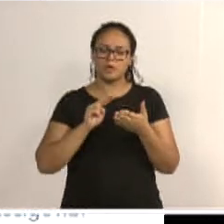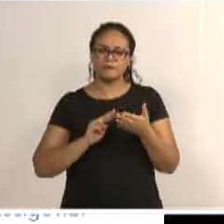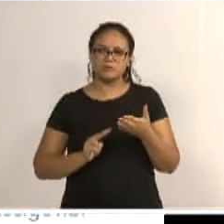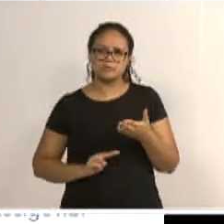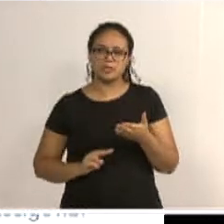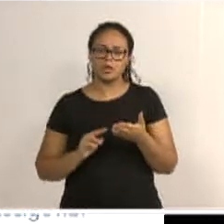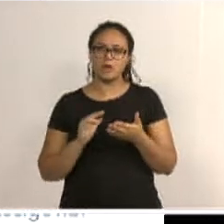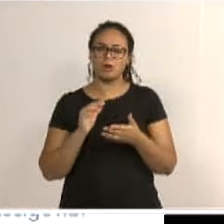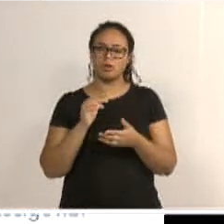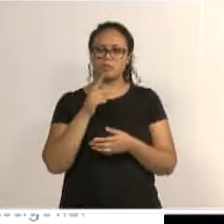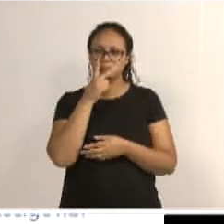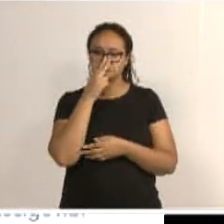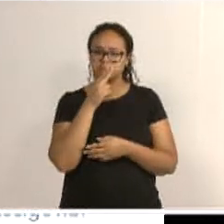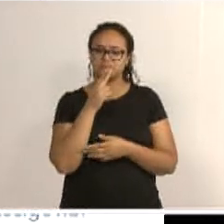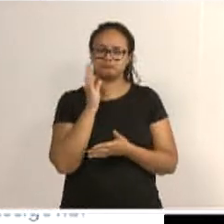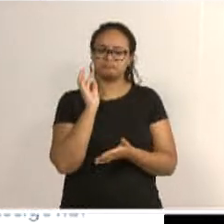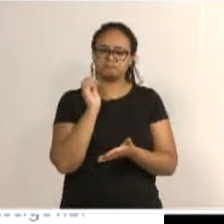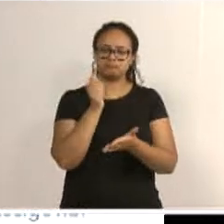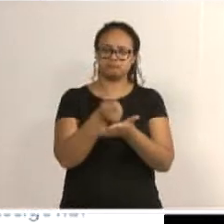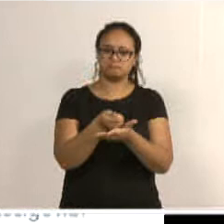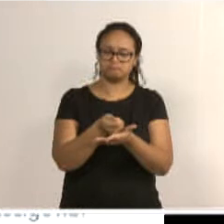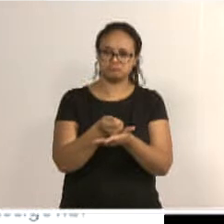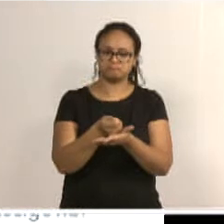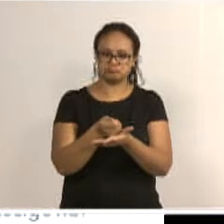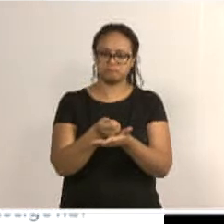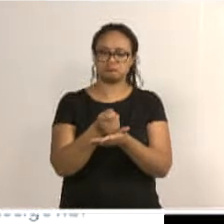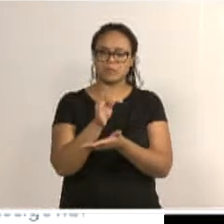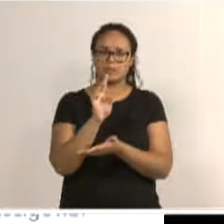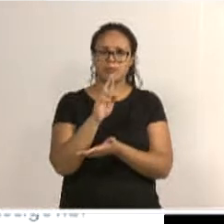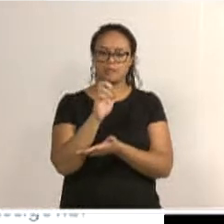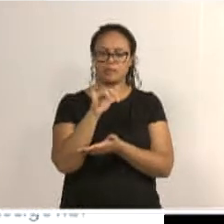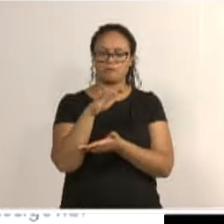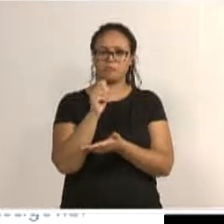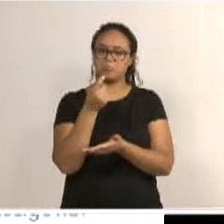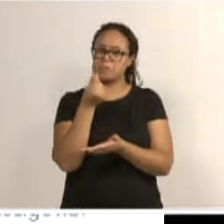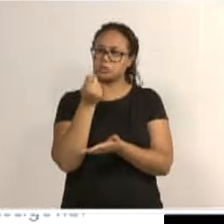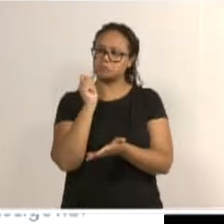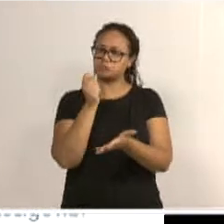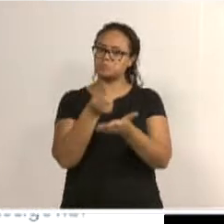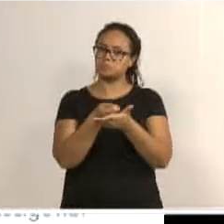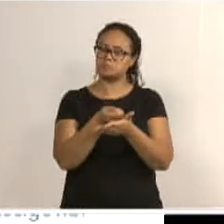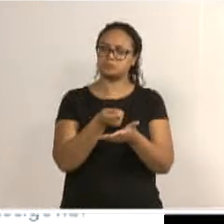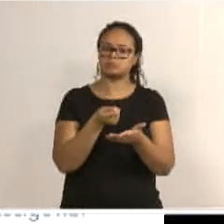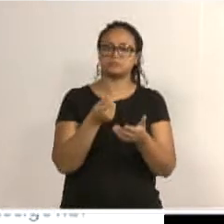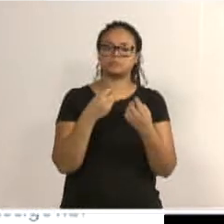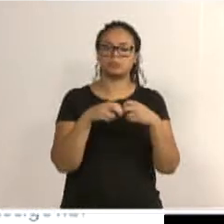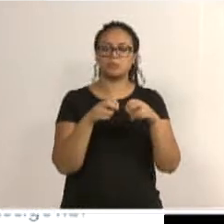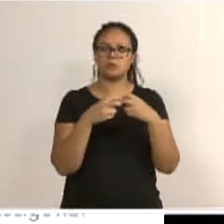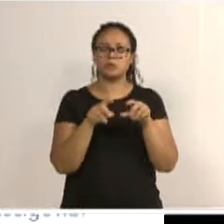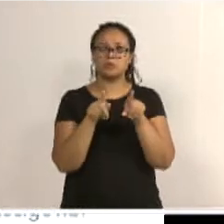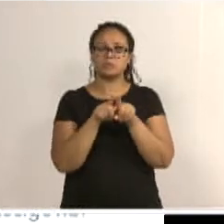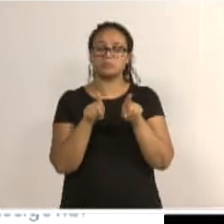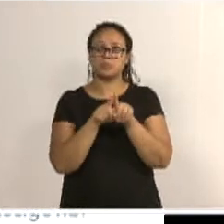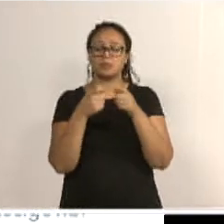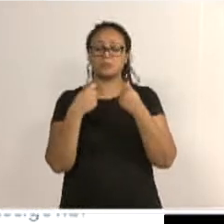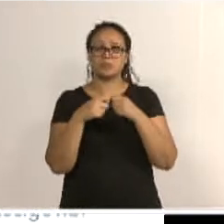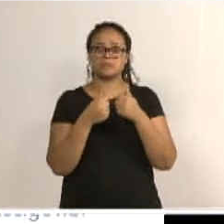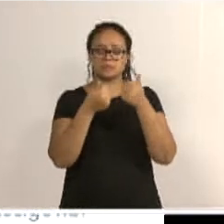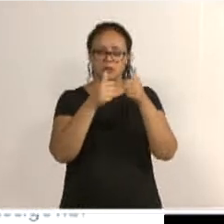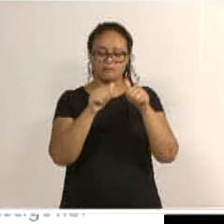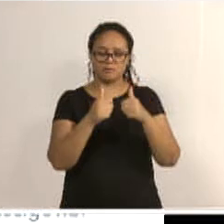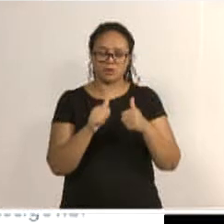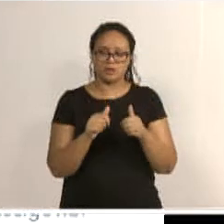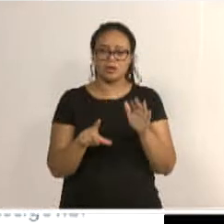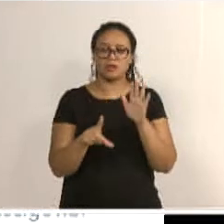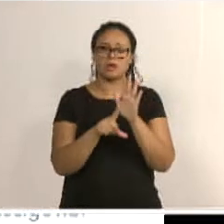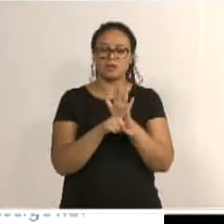questões de conflitos entre a legislação municipal e o contrato, algumas questões que a gente tem que atualizar, inclusive as leis municipais. Então, a